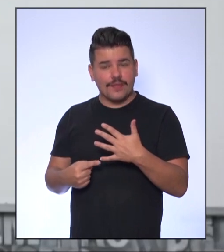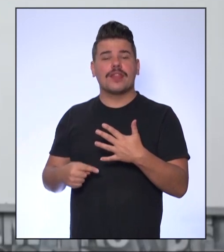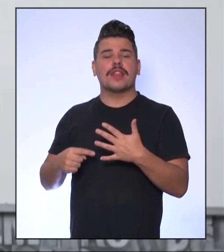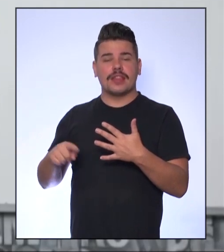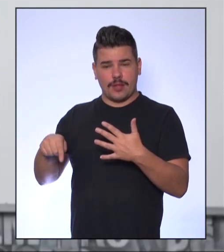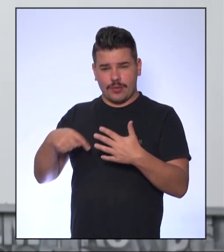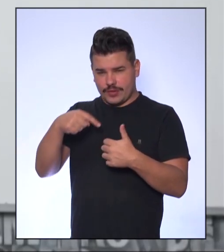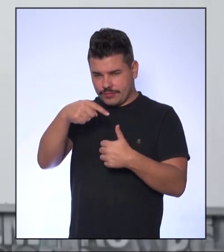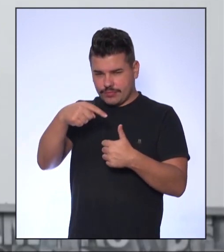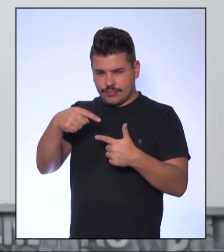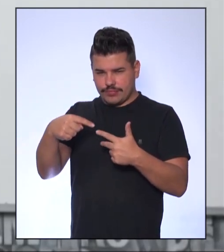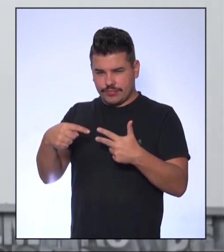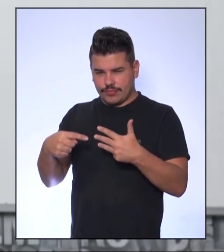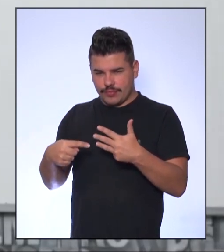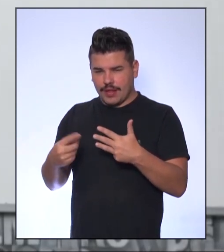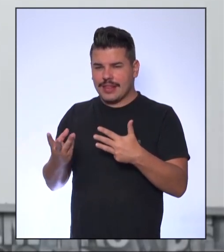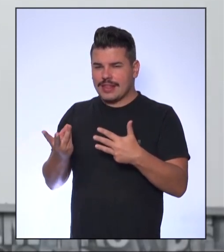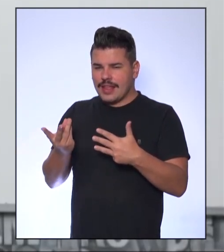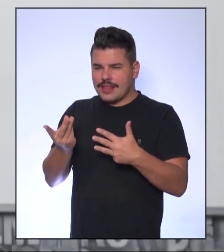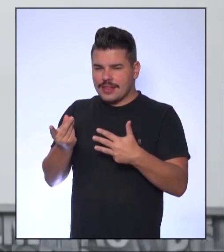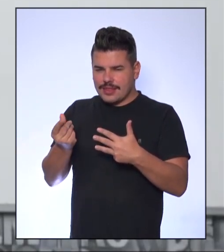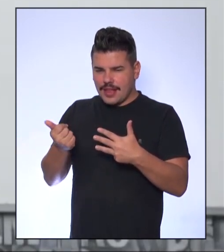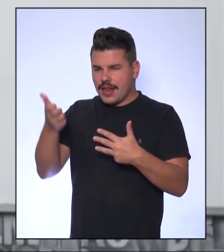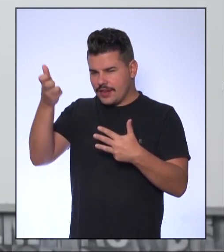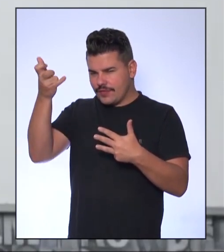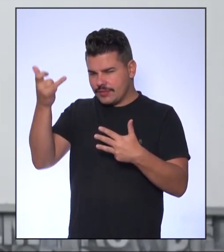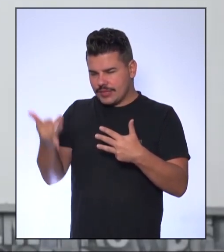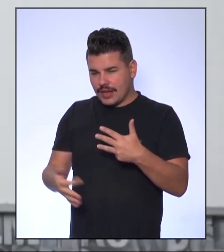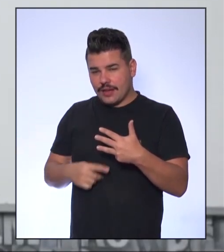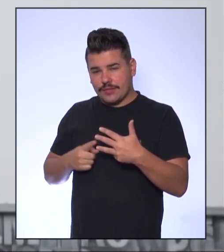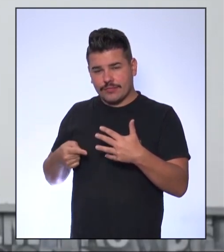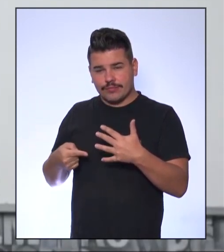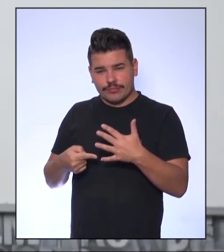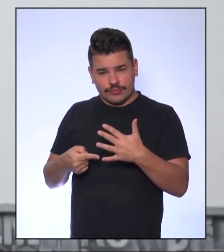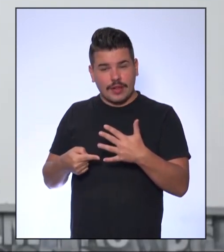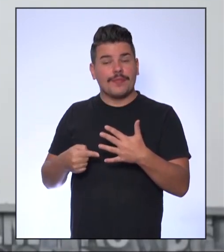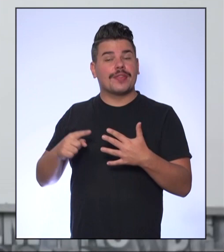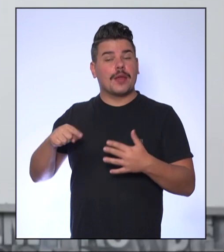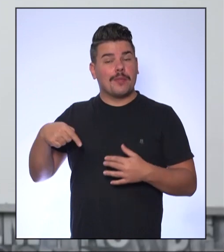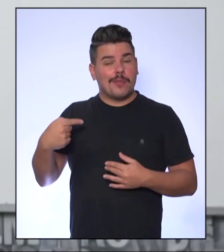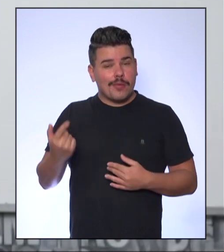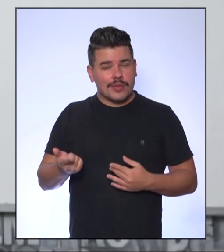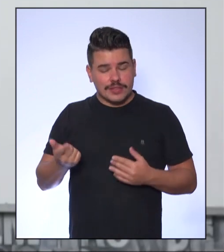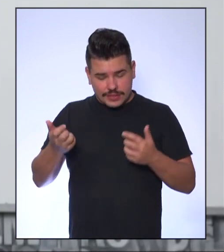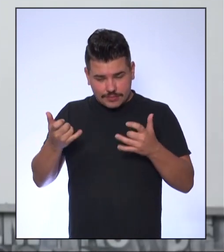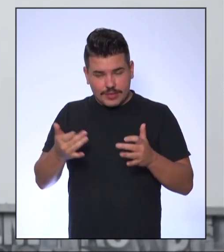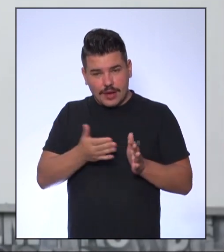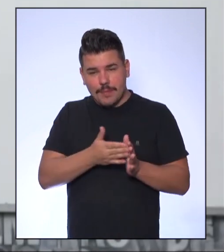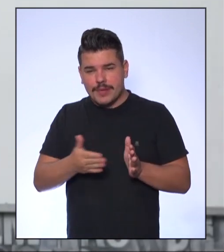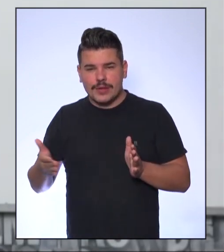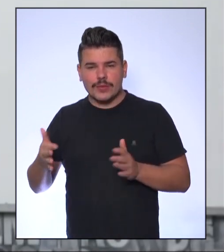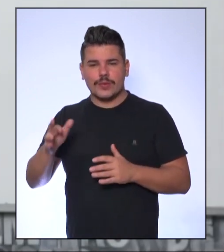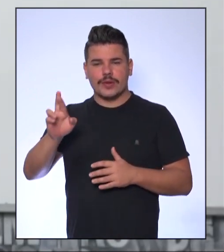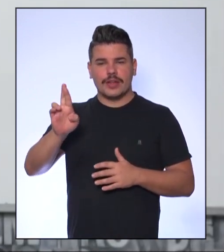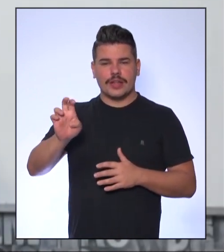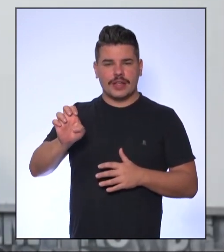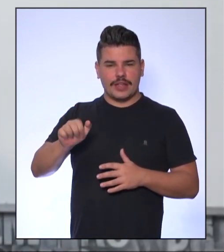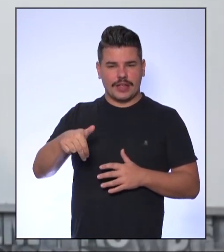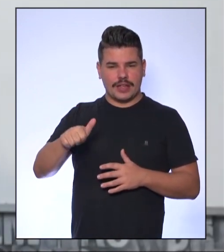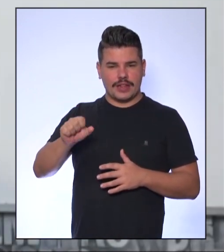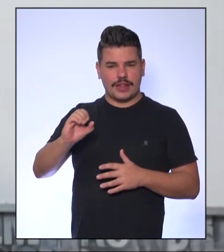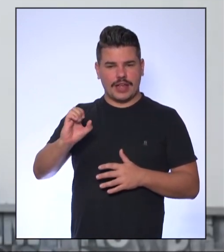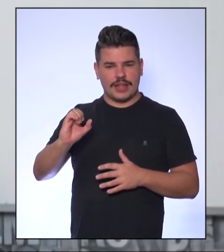de detalhes, eu preciso entender que o renascimento cultural, ele vai promover para a